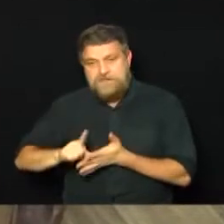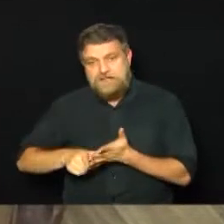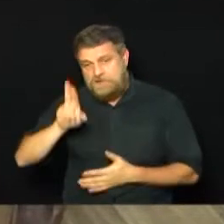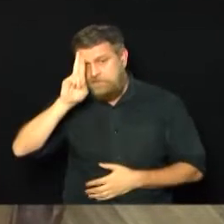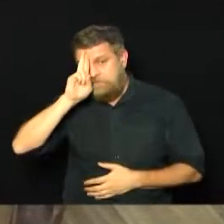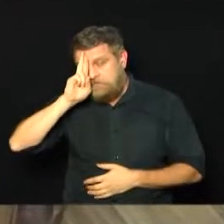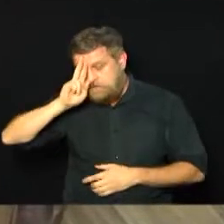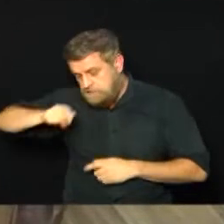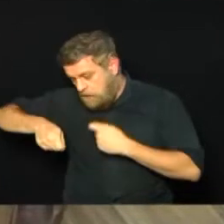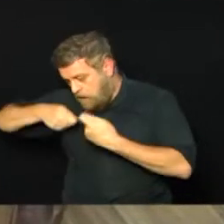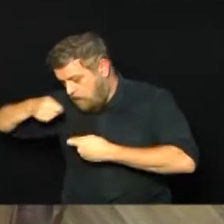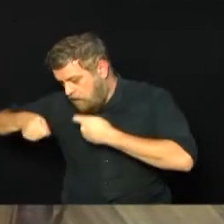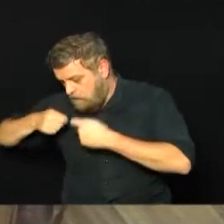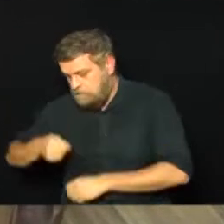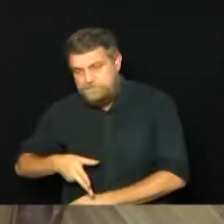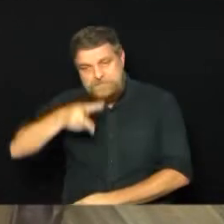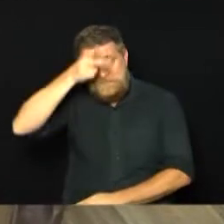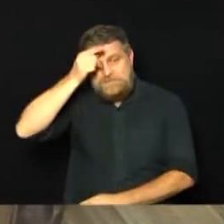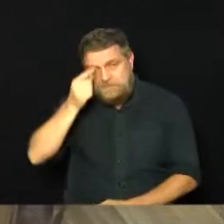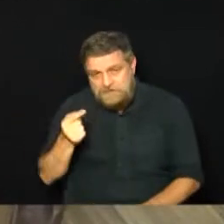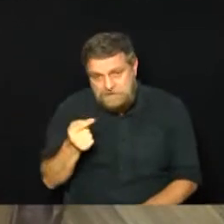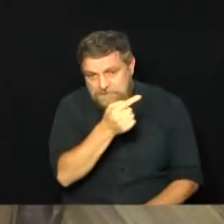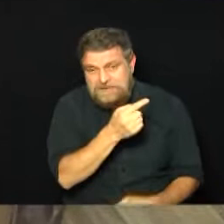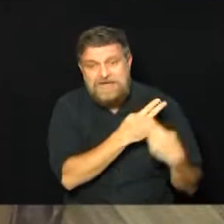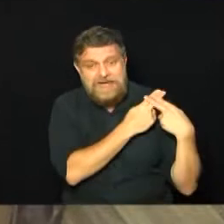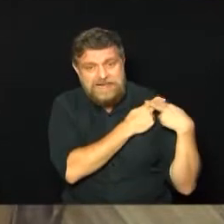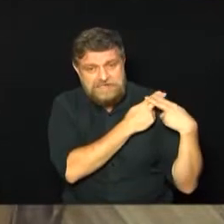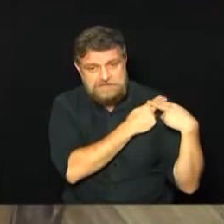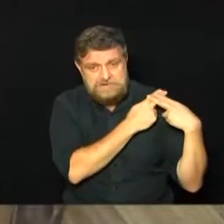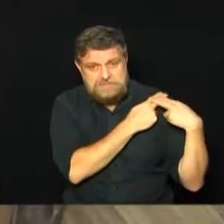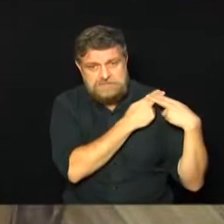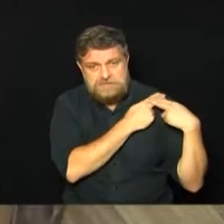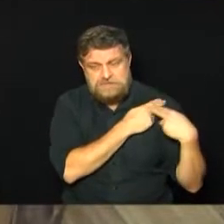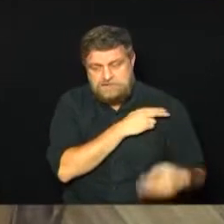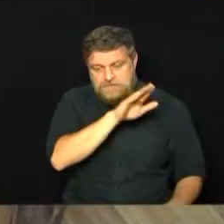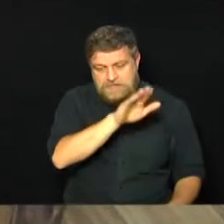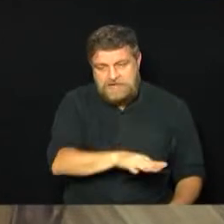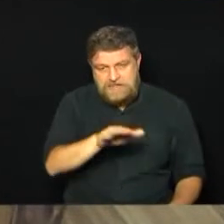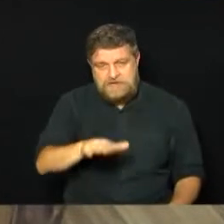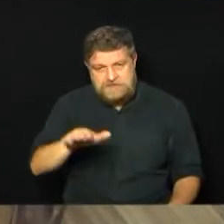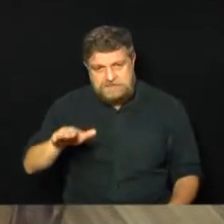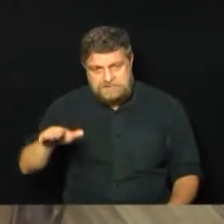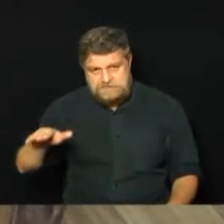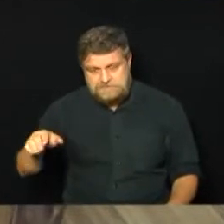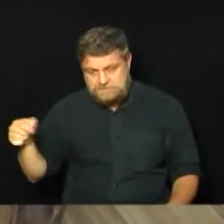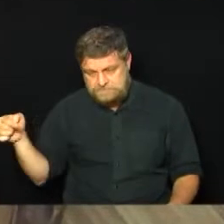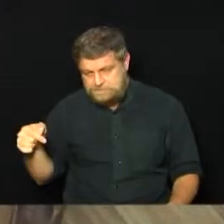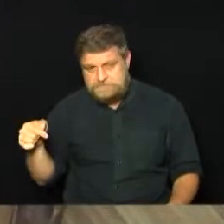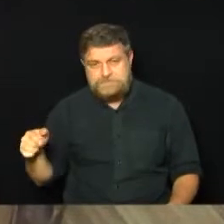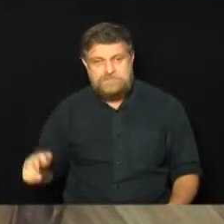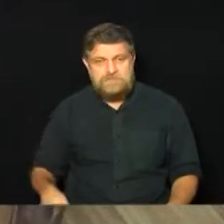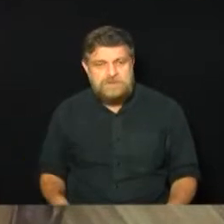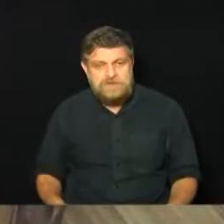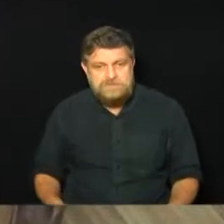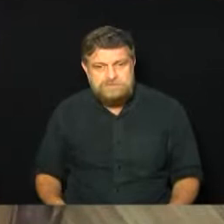enfim. O Poder Executivo é que se responsabilizaria por essas crianças que estariam aí